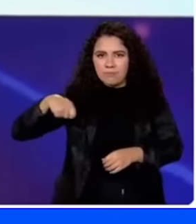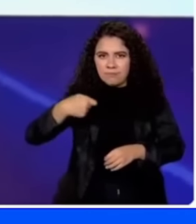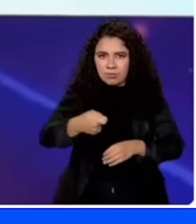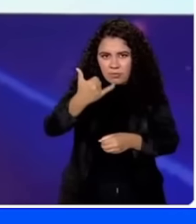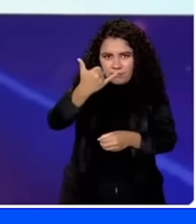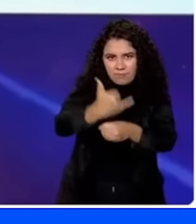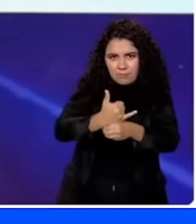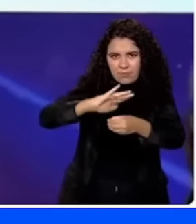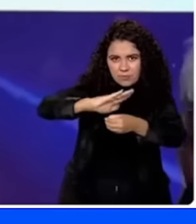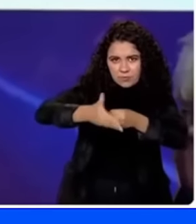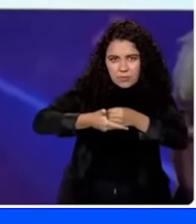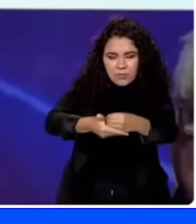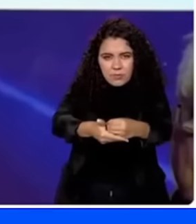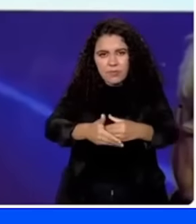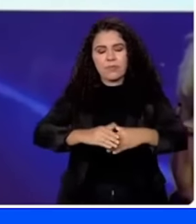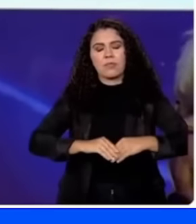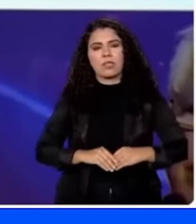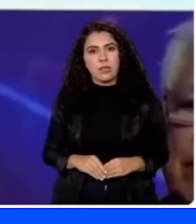A indústria automobilística